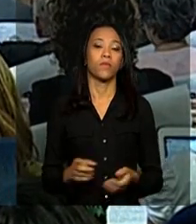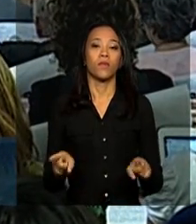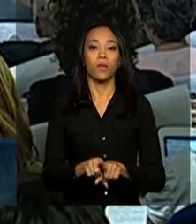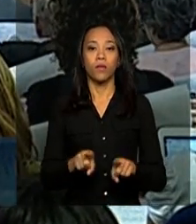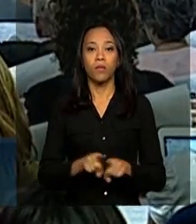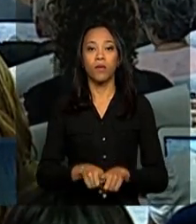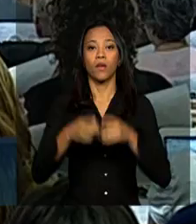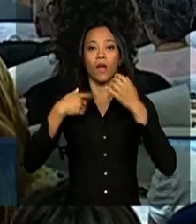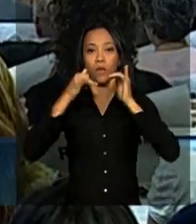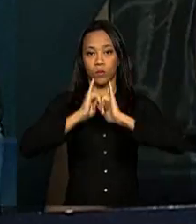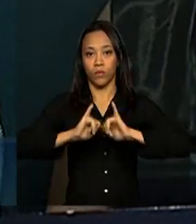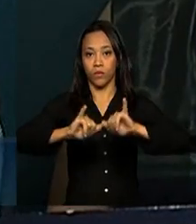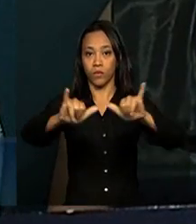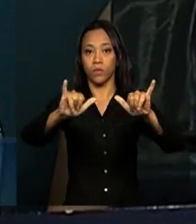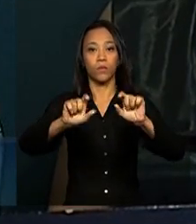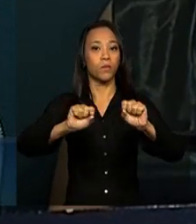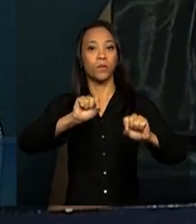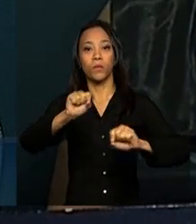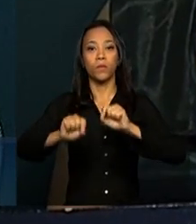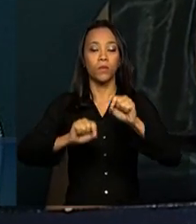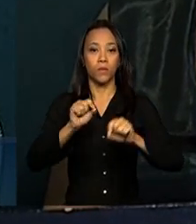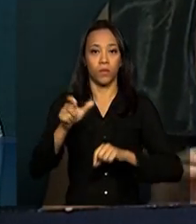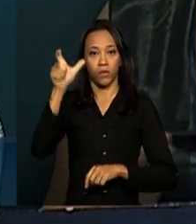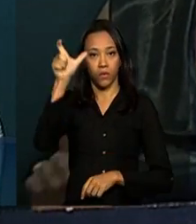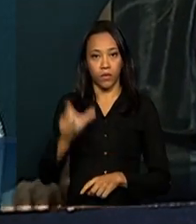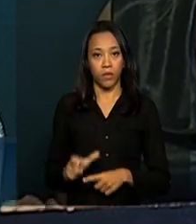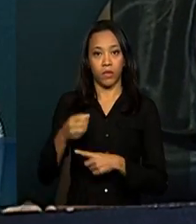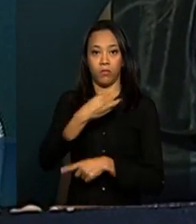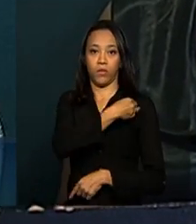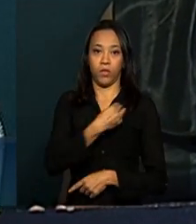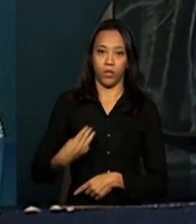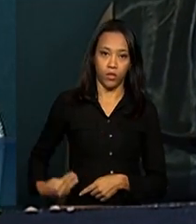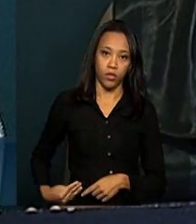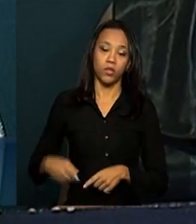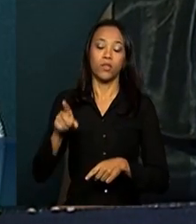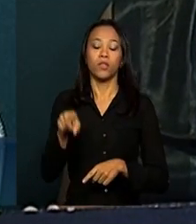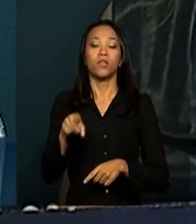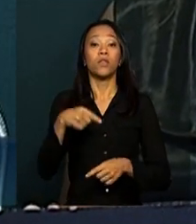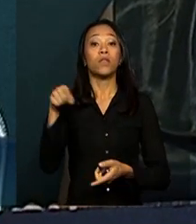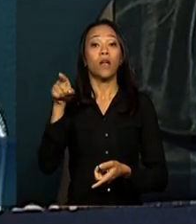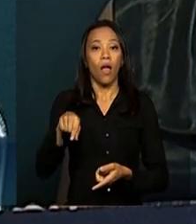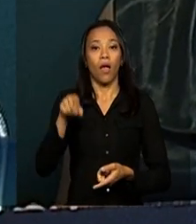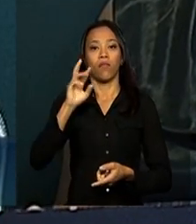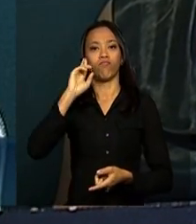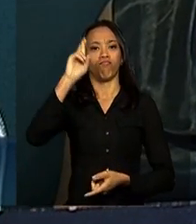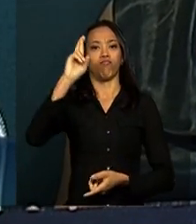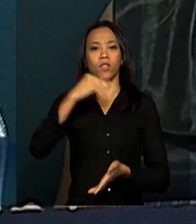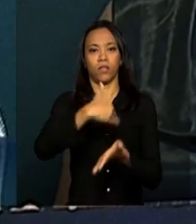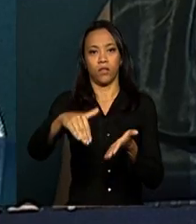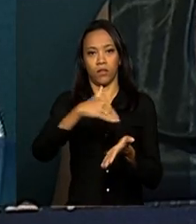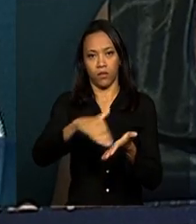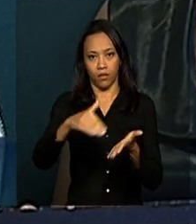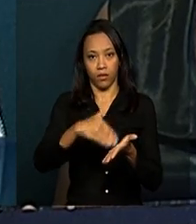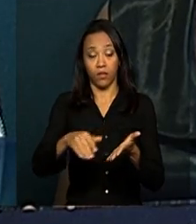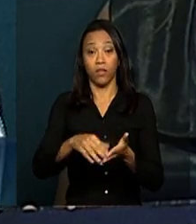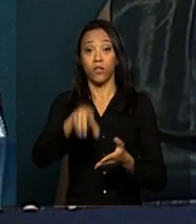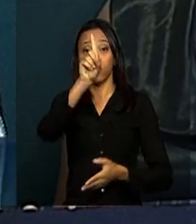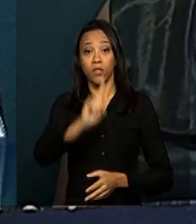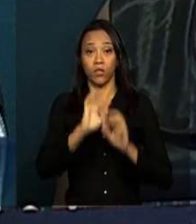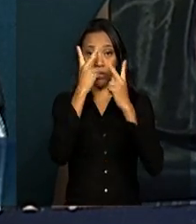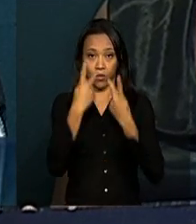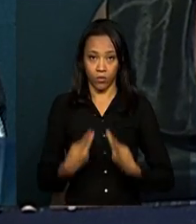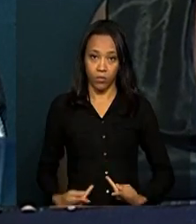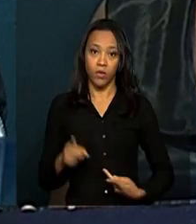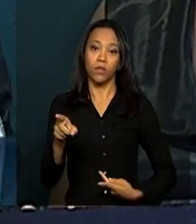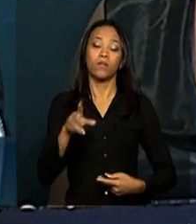Anunciamos a palavra da senhora ministra de Estado, chefe da Secretaria de Direitos Humanos da Presidência da República,